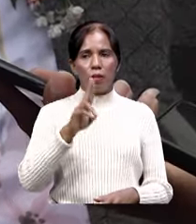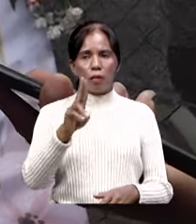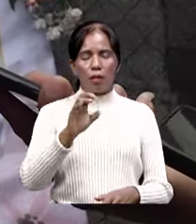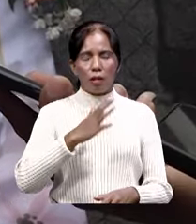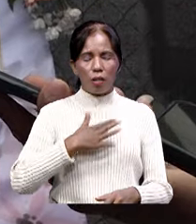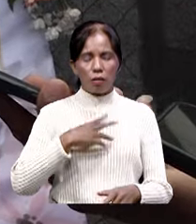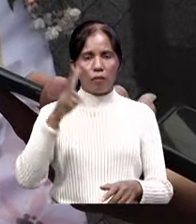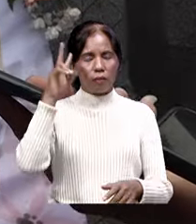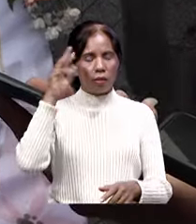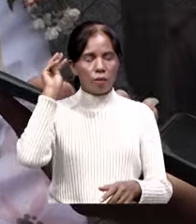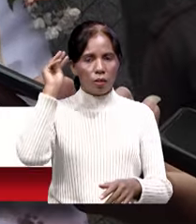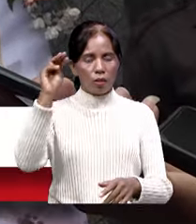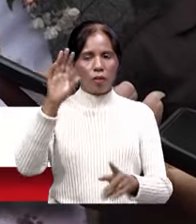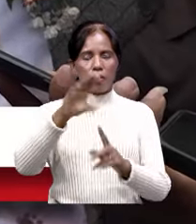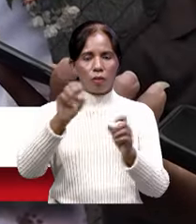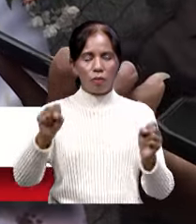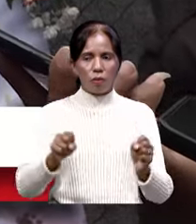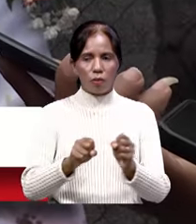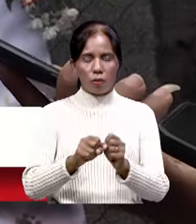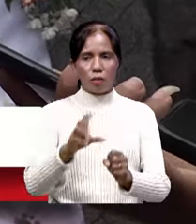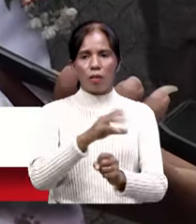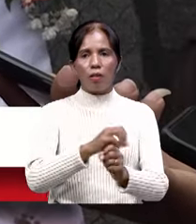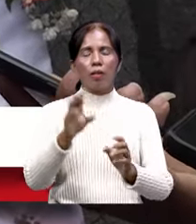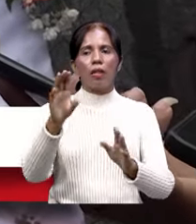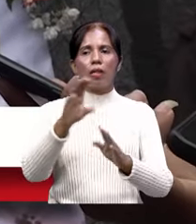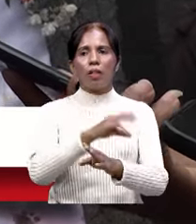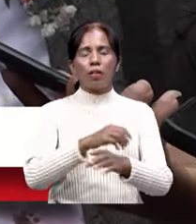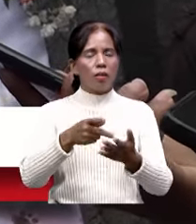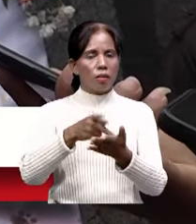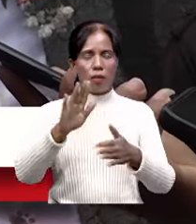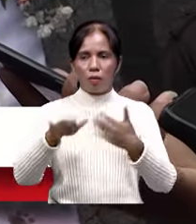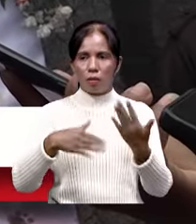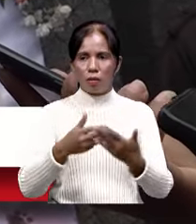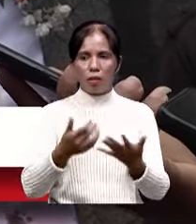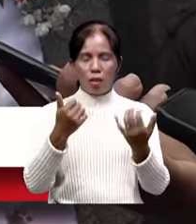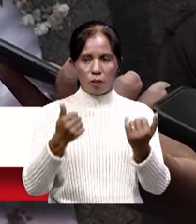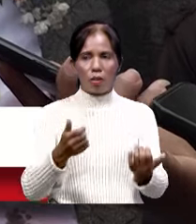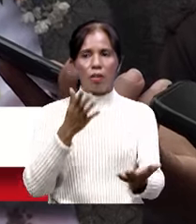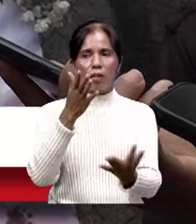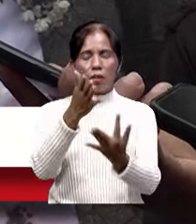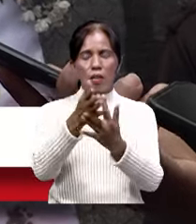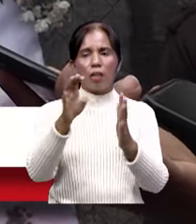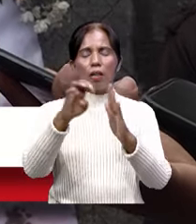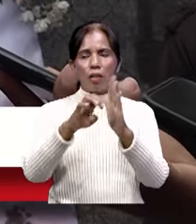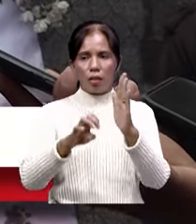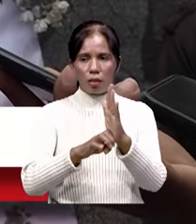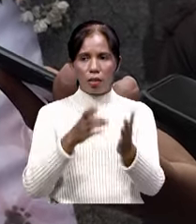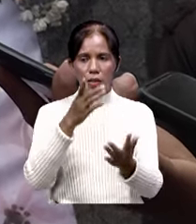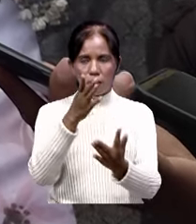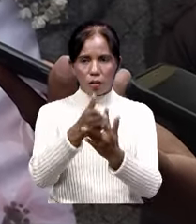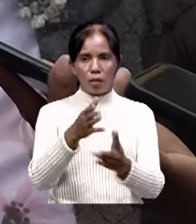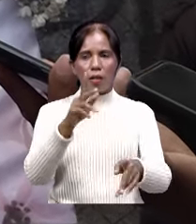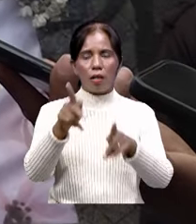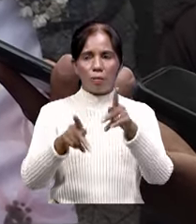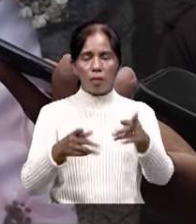ministro se suku komoro se eriku rai ne estado halo kantori goto. Agora tama estado du tama ema ba